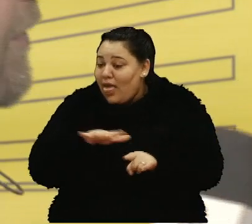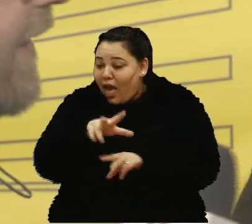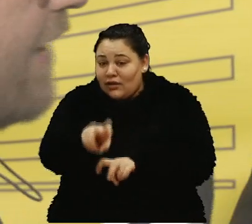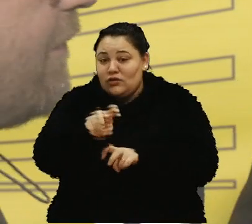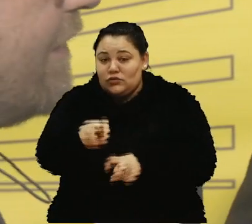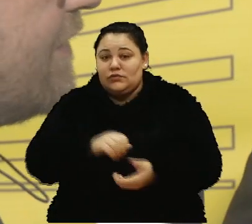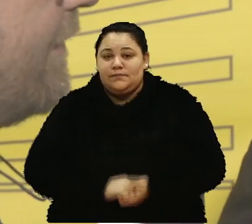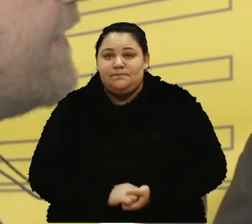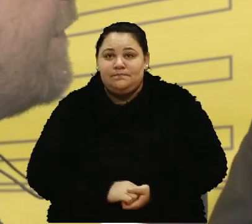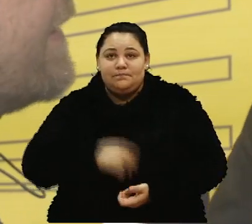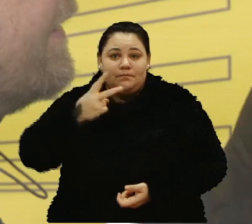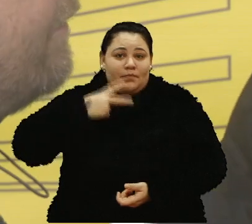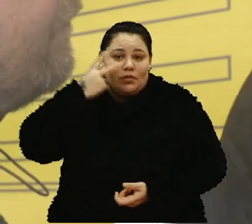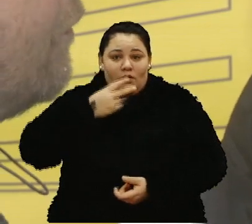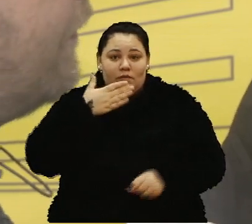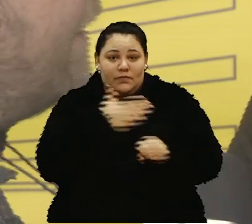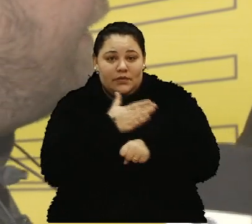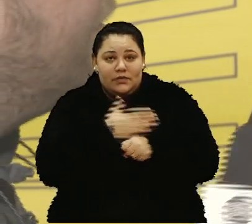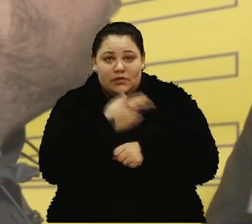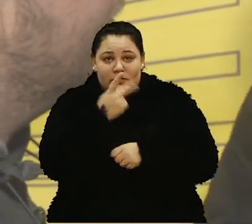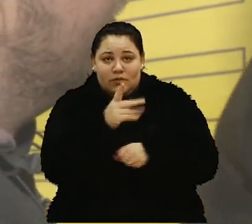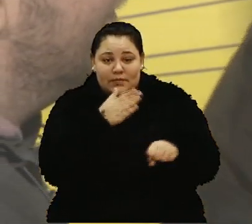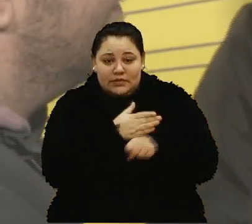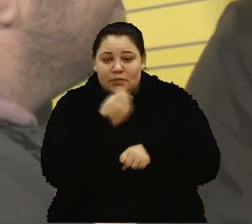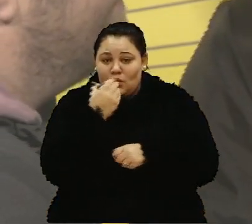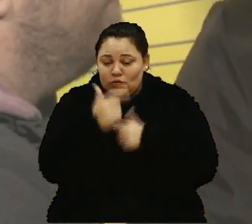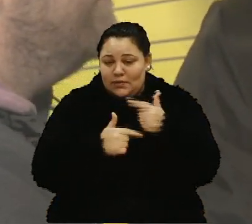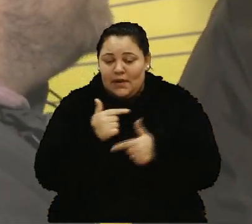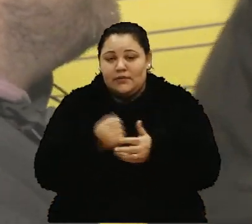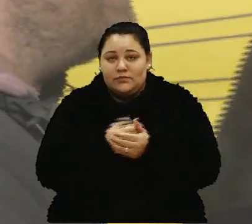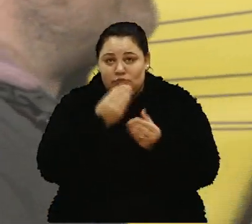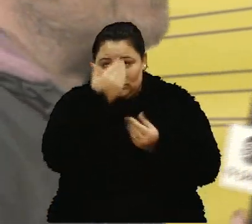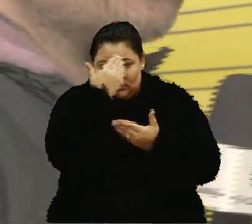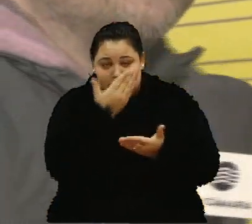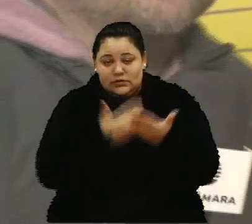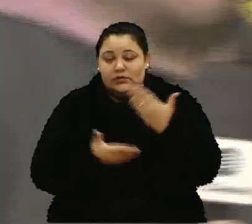Vereador, obrigado pela sua participação, um bom trabalho. Muito obrigado a todos. Vereador Sandro Fantin.